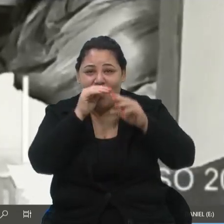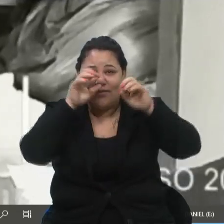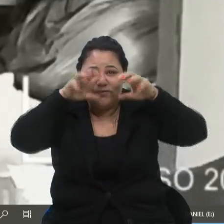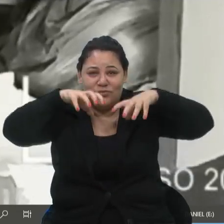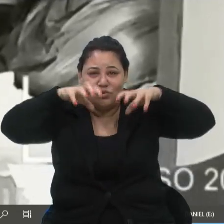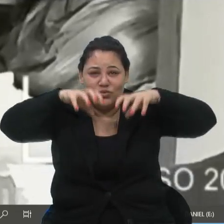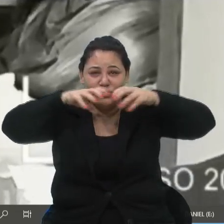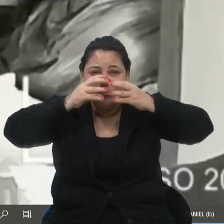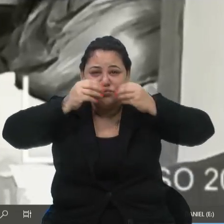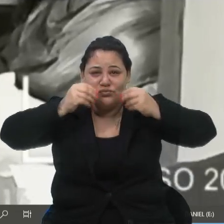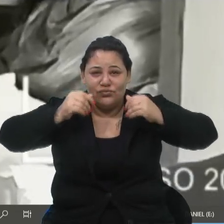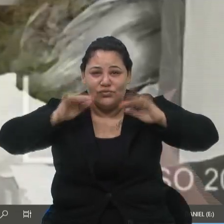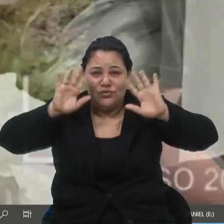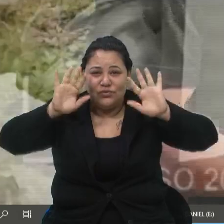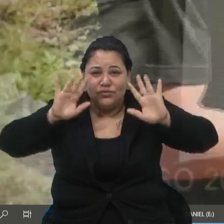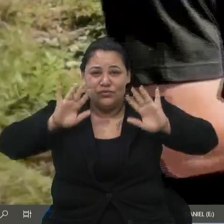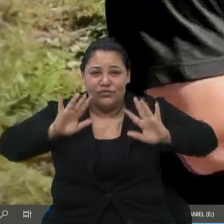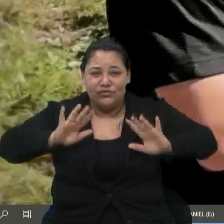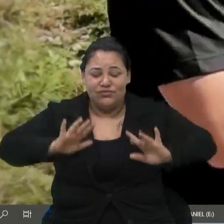dentro.